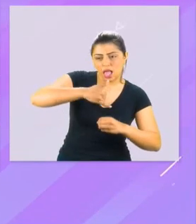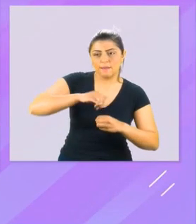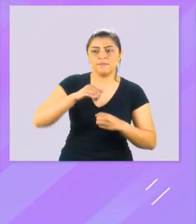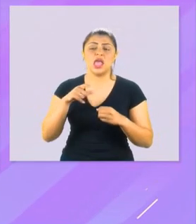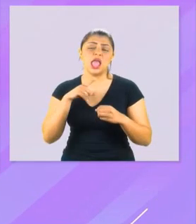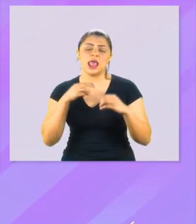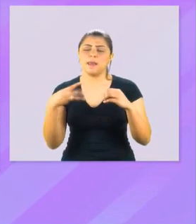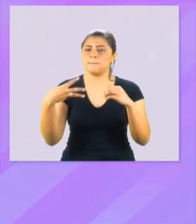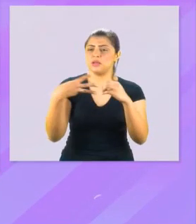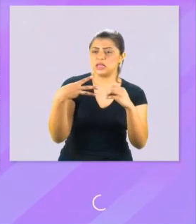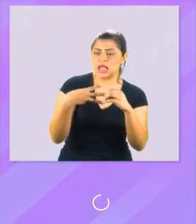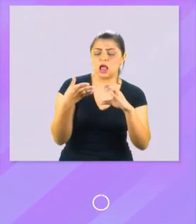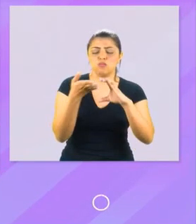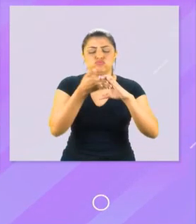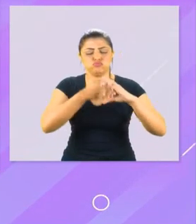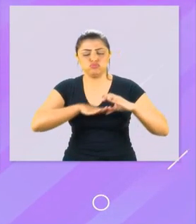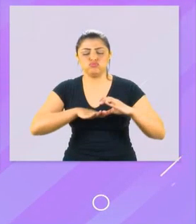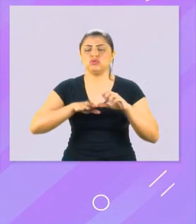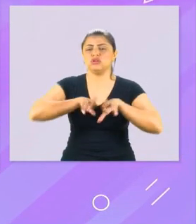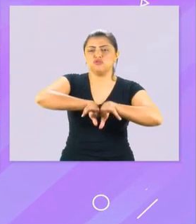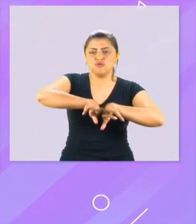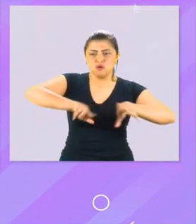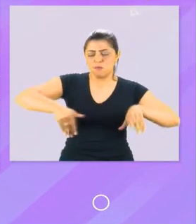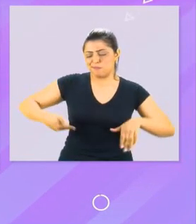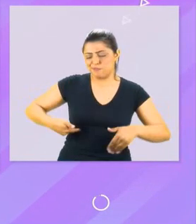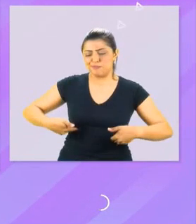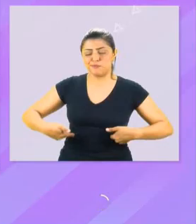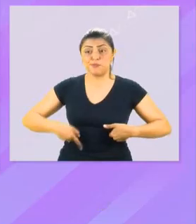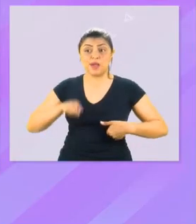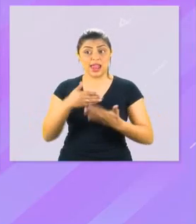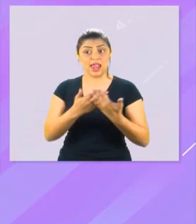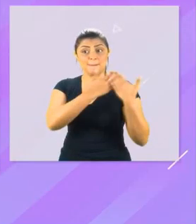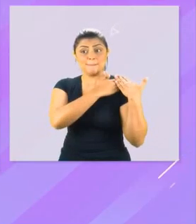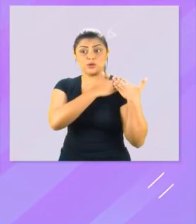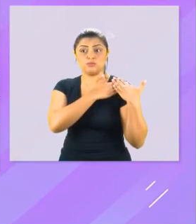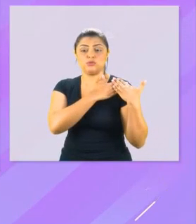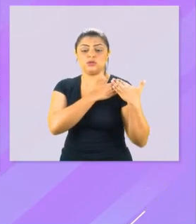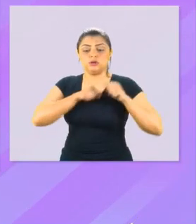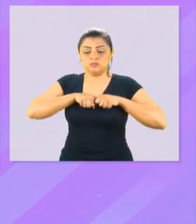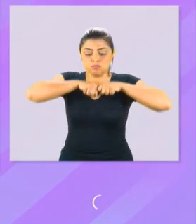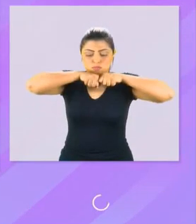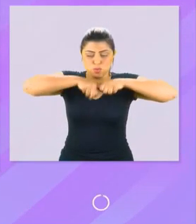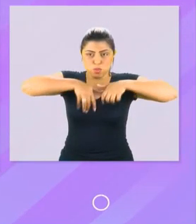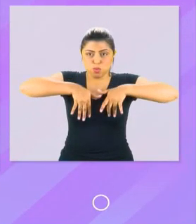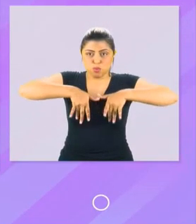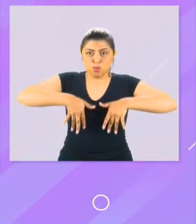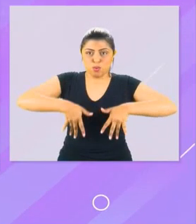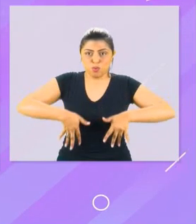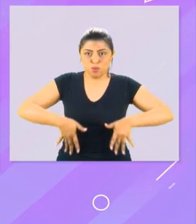colesterol. Então, ela leva para todas as membranas celulares, para os tecidos extrahepáticos. Ela é a responsável